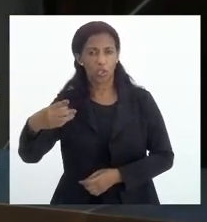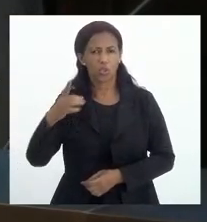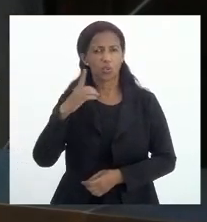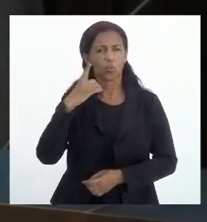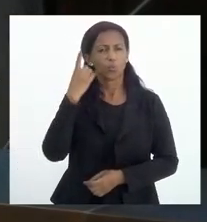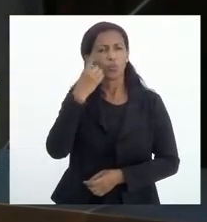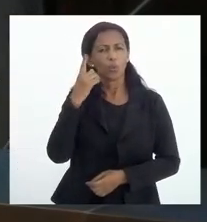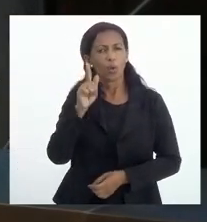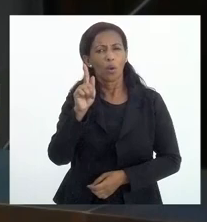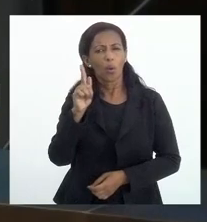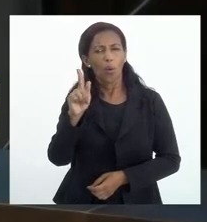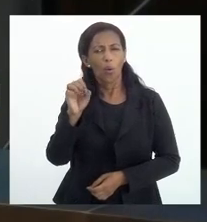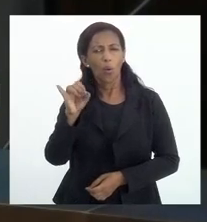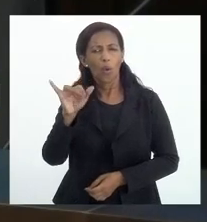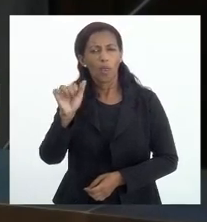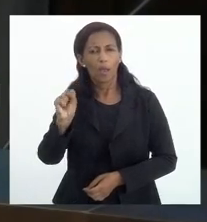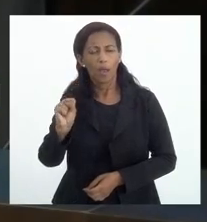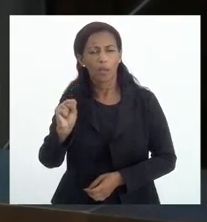Goiás, que é